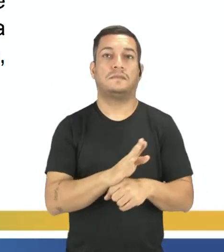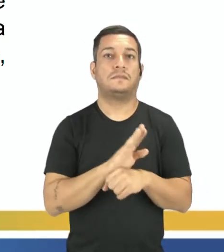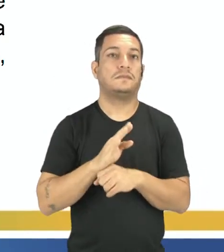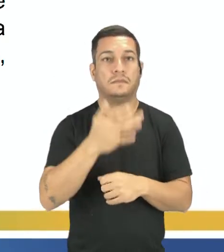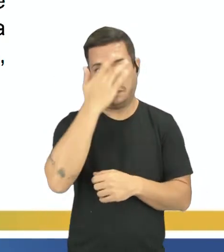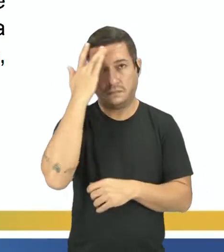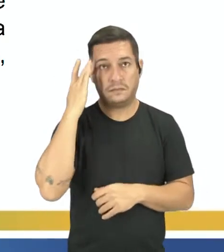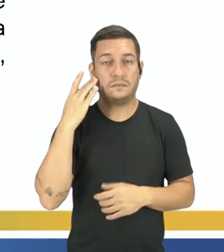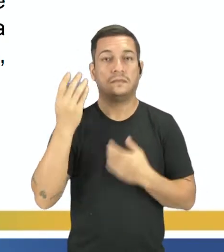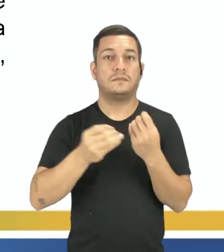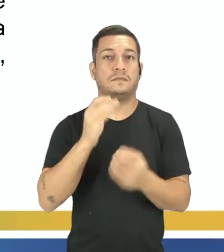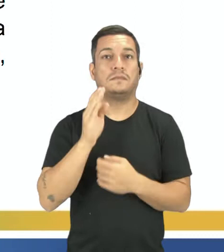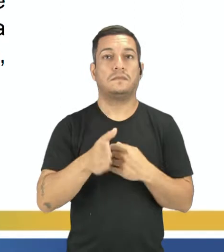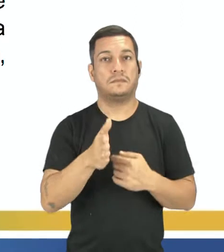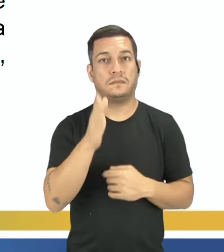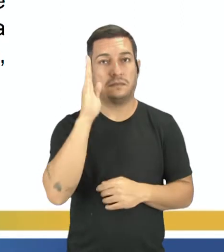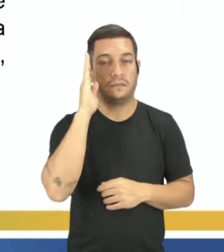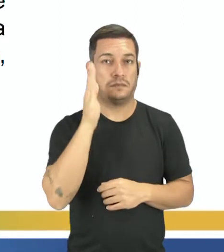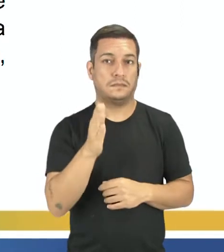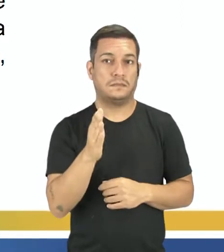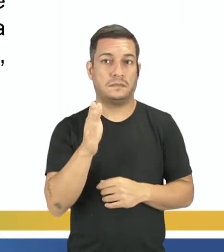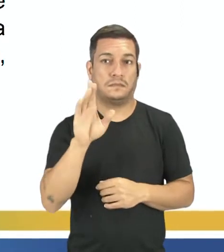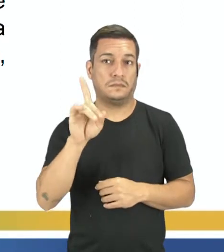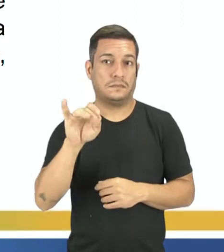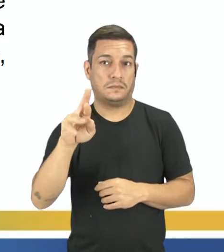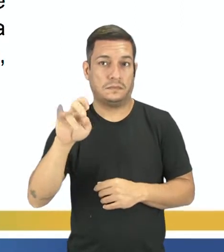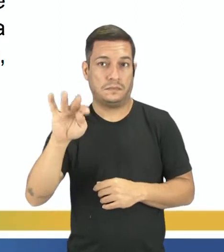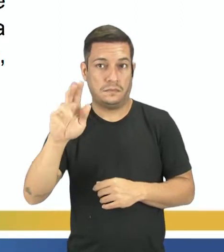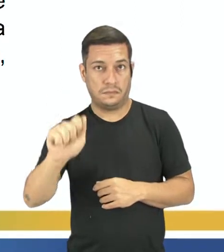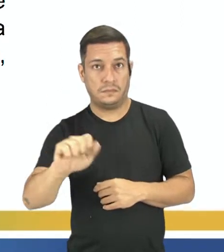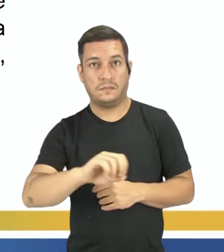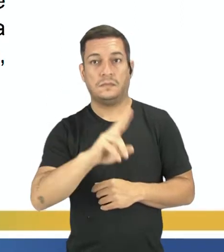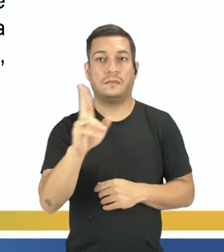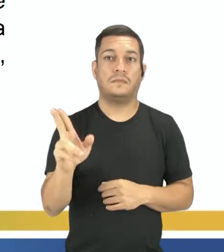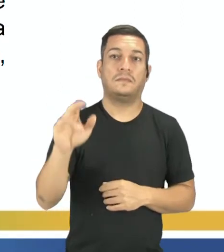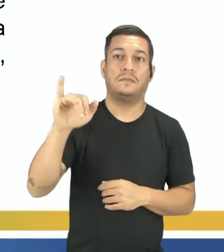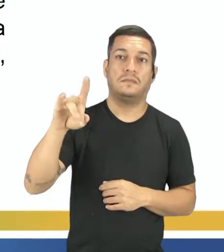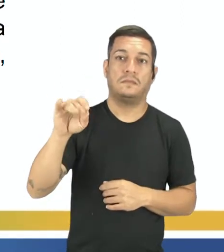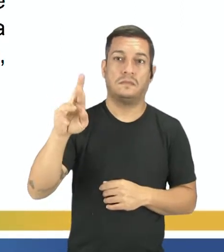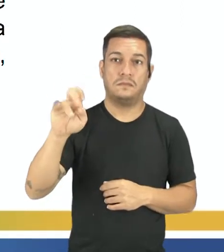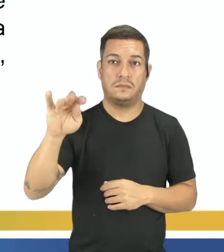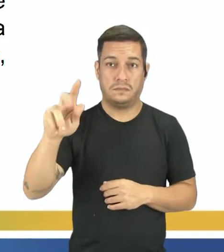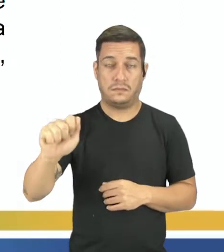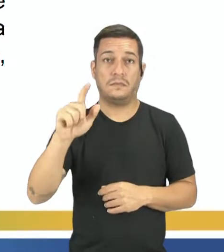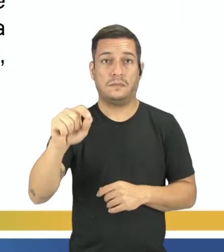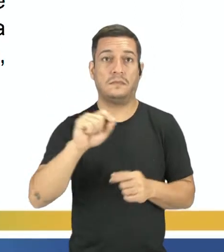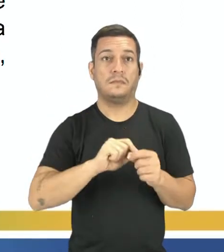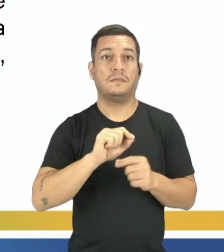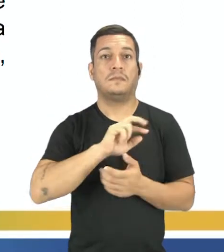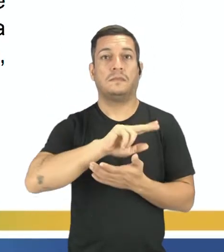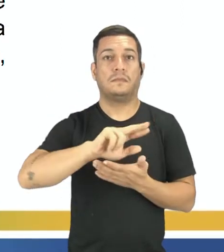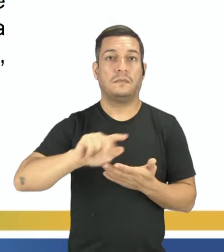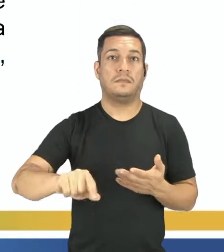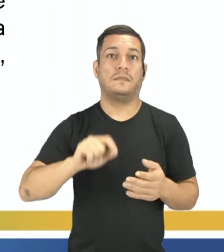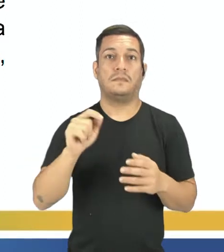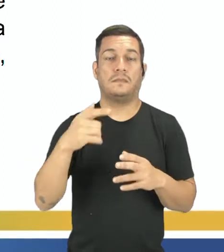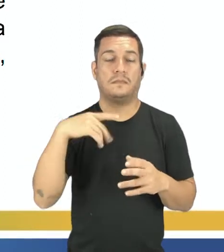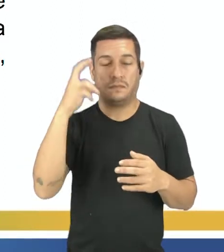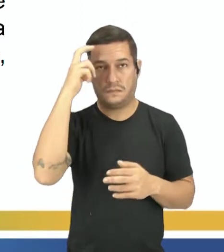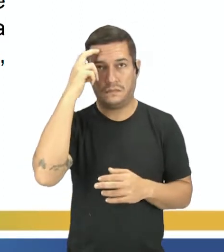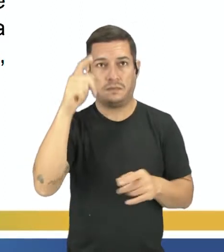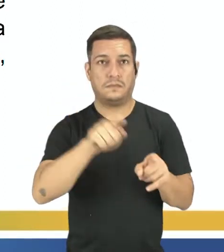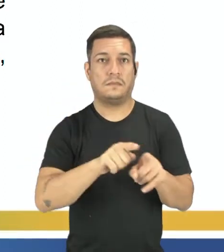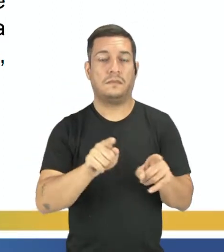pessoas, de forma direta ou indireta, uma vez que se faz para a diversidade cultural e ainda